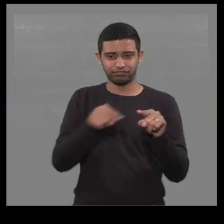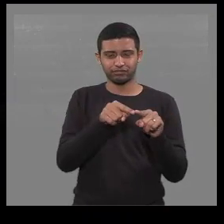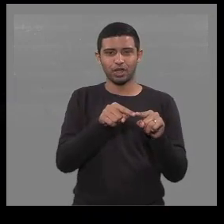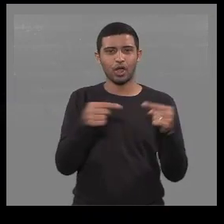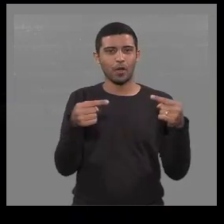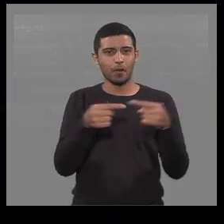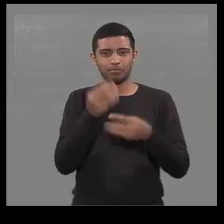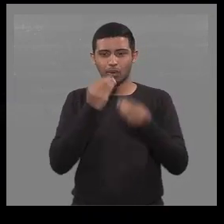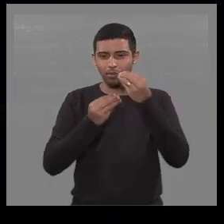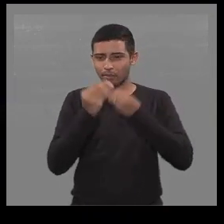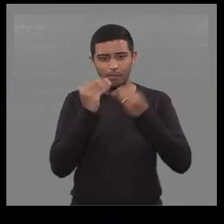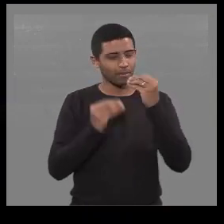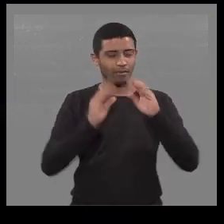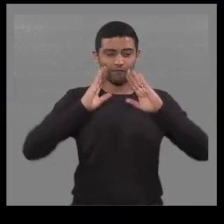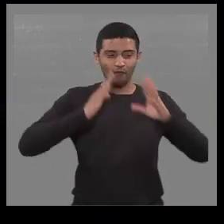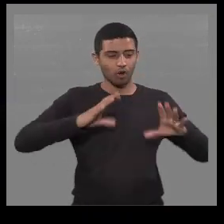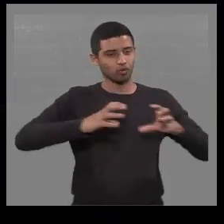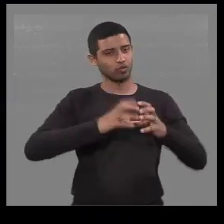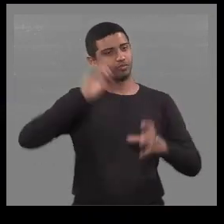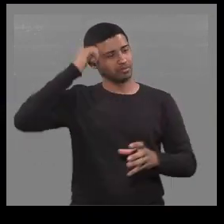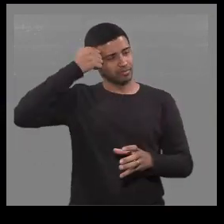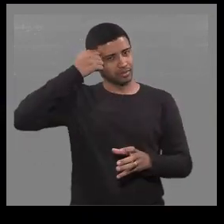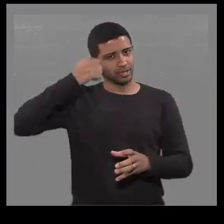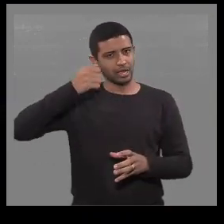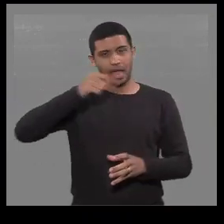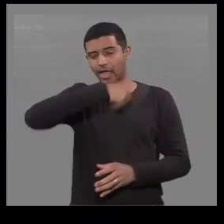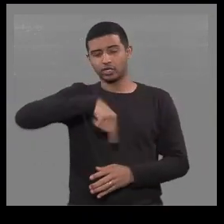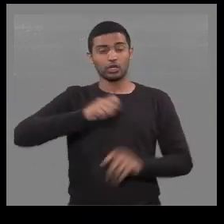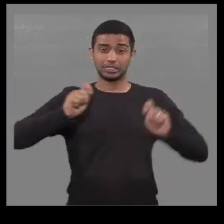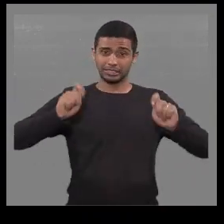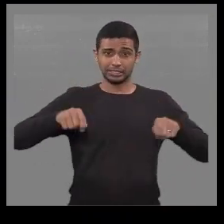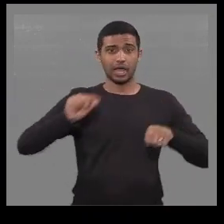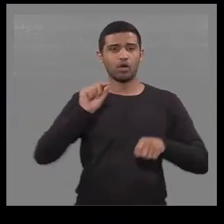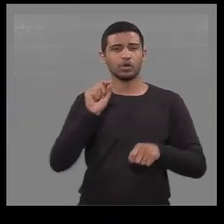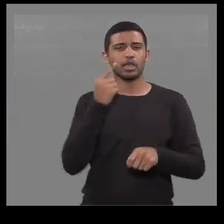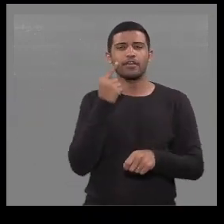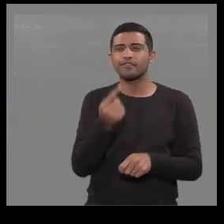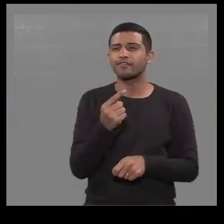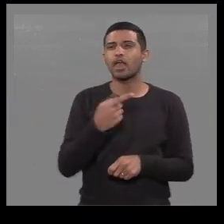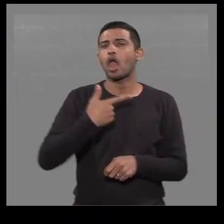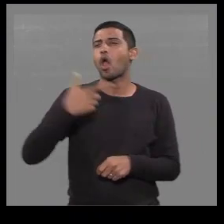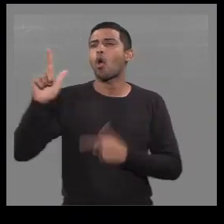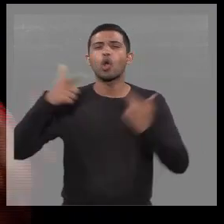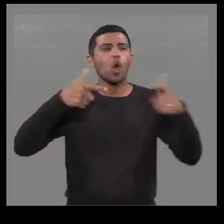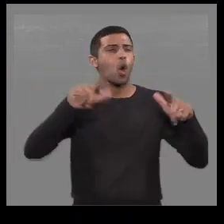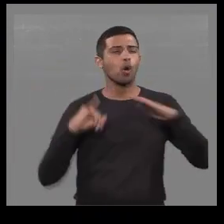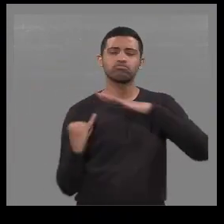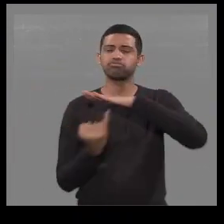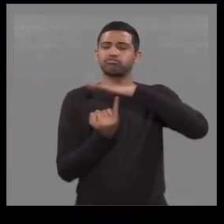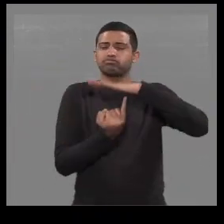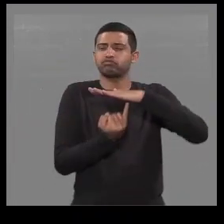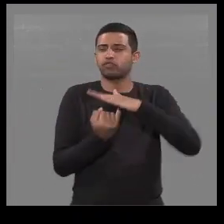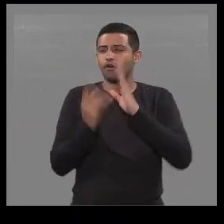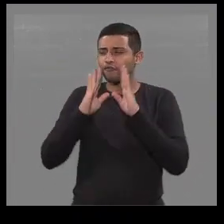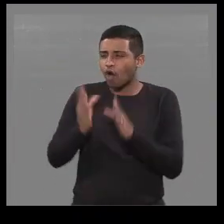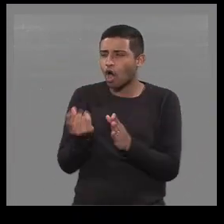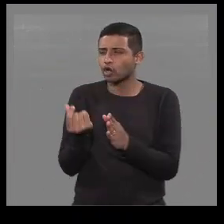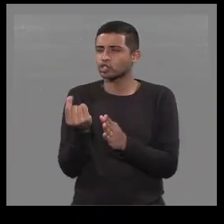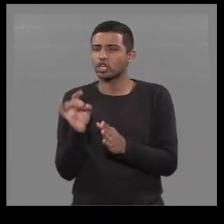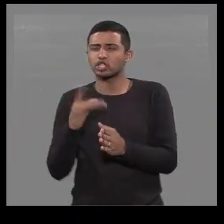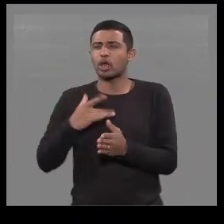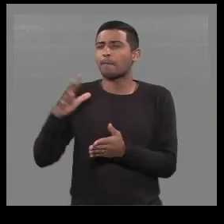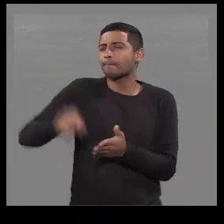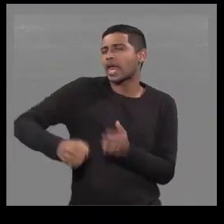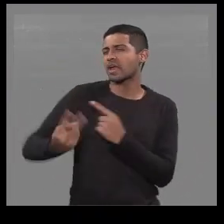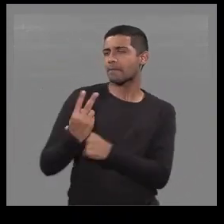de suprimentos dentro da comunidade negra. Assim, a gente não precisa ir atrás de outras instituições